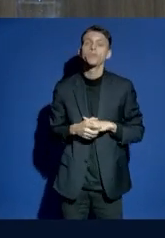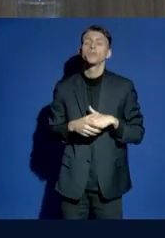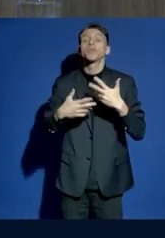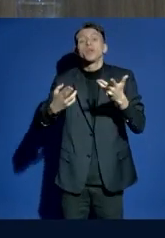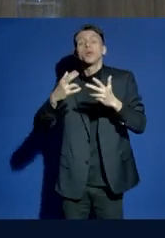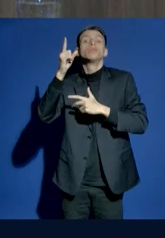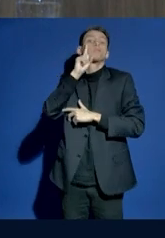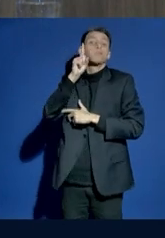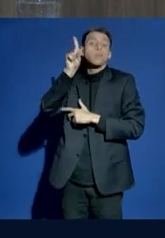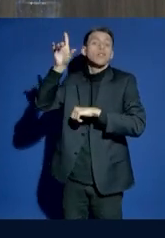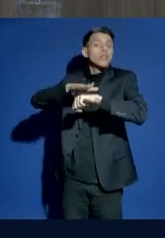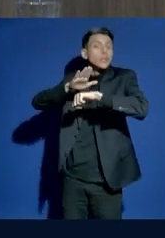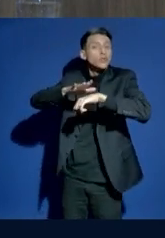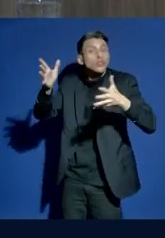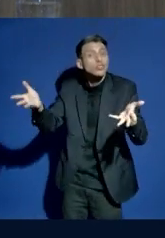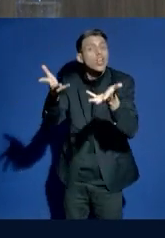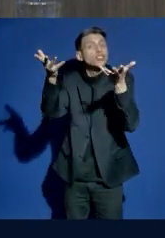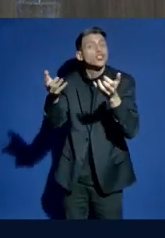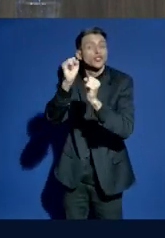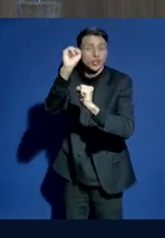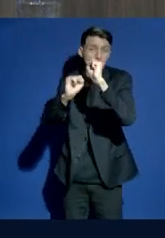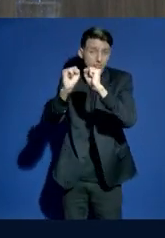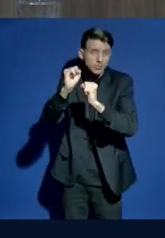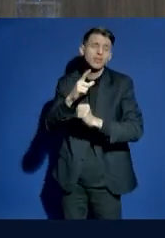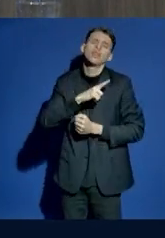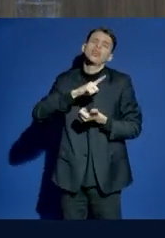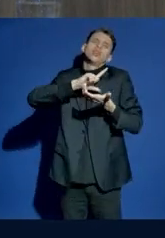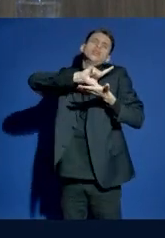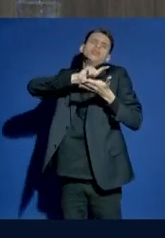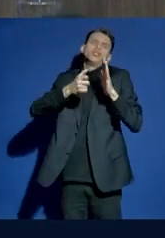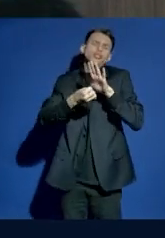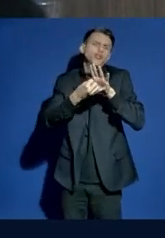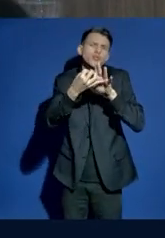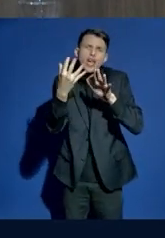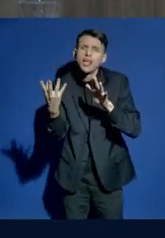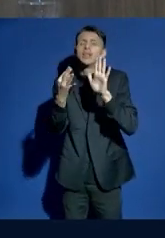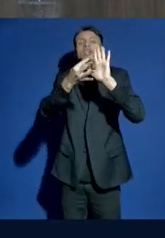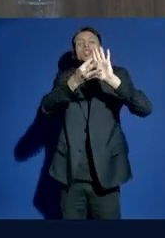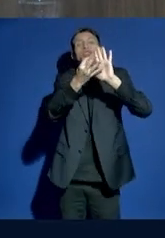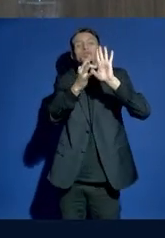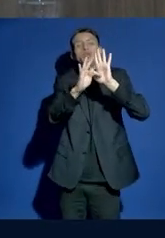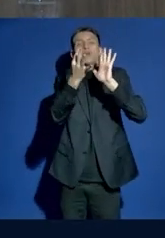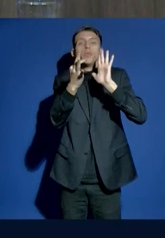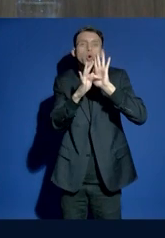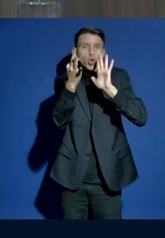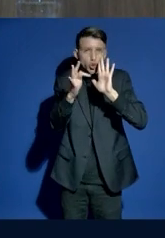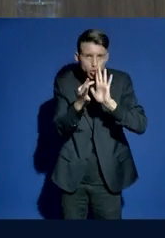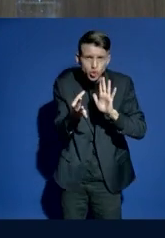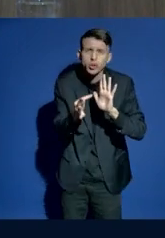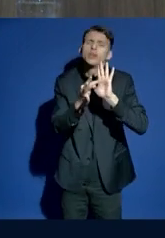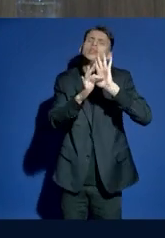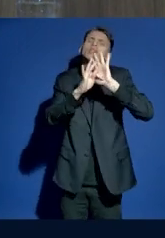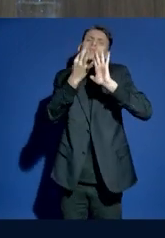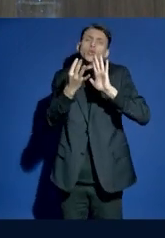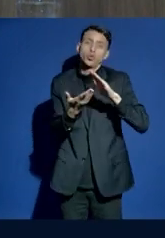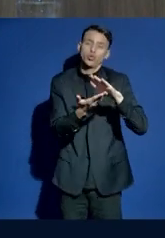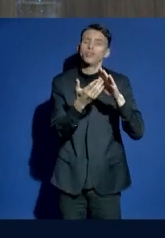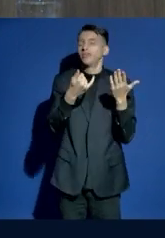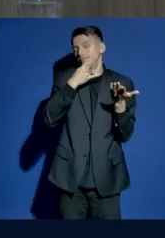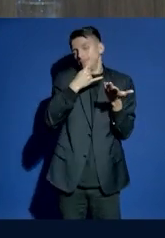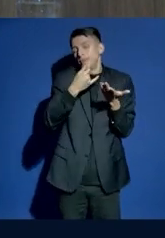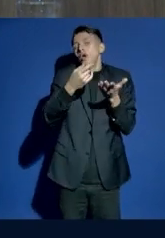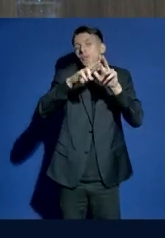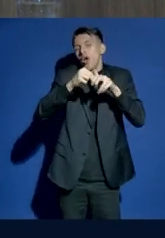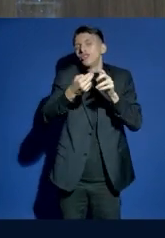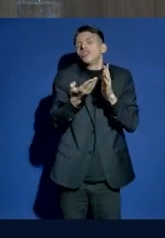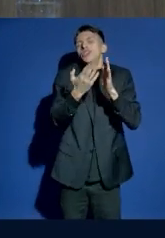isso através de incentivos diretos ao setor, né? Então, você tem uma série de incentivos tributários, uma série de incentivos que premiam o índice de